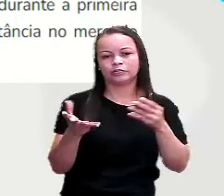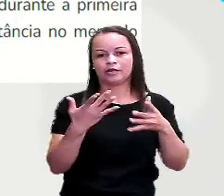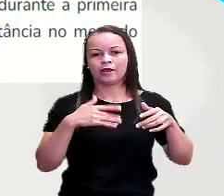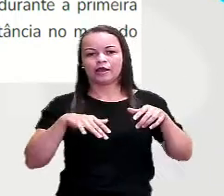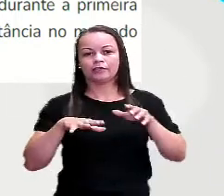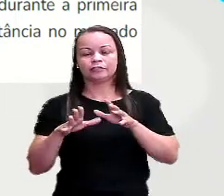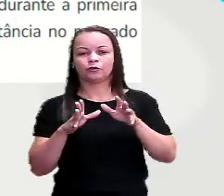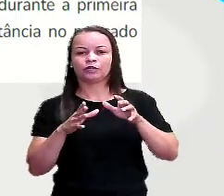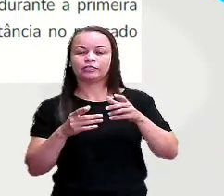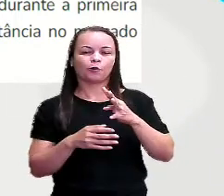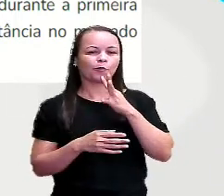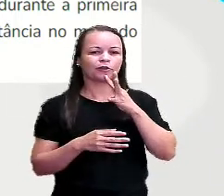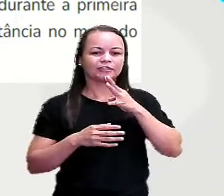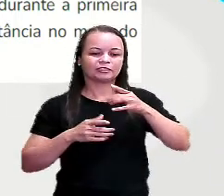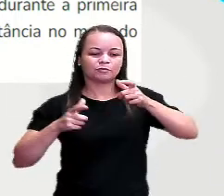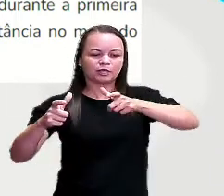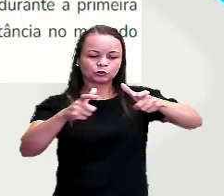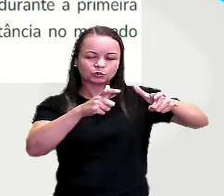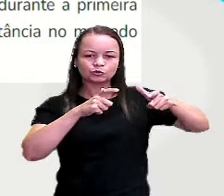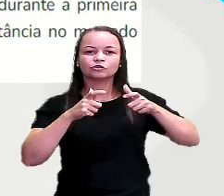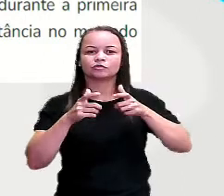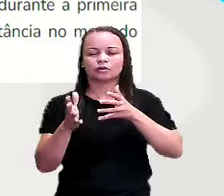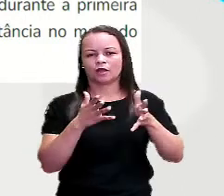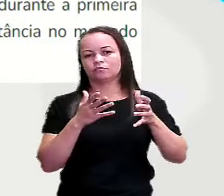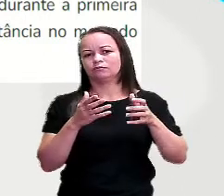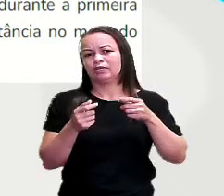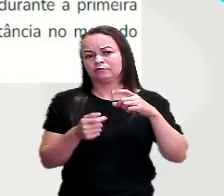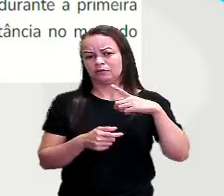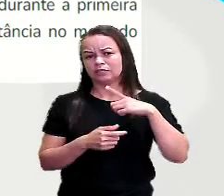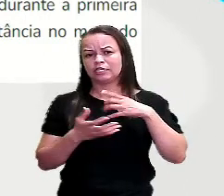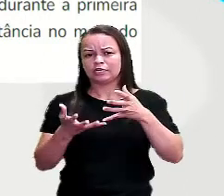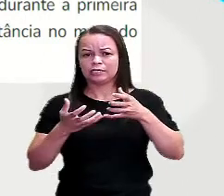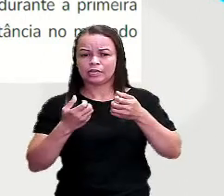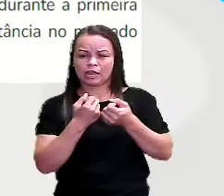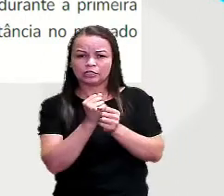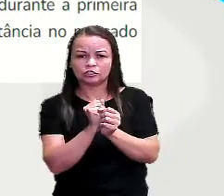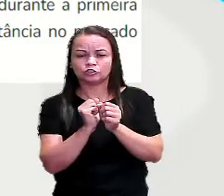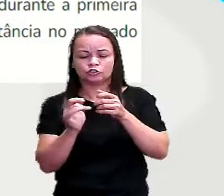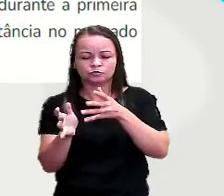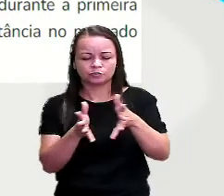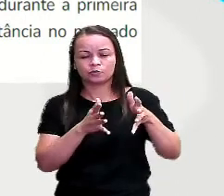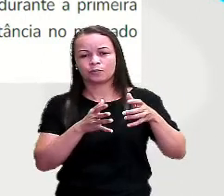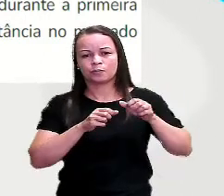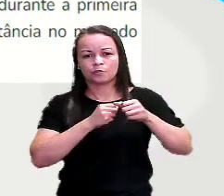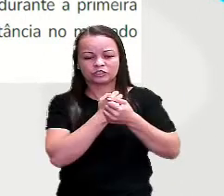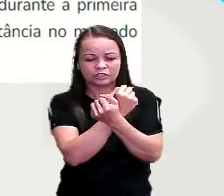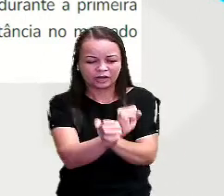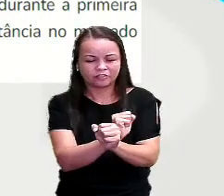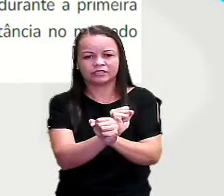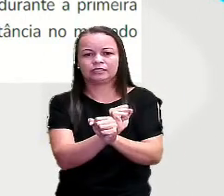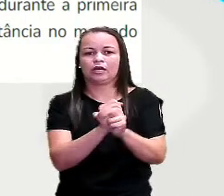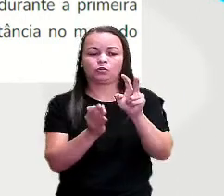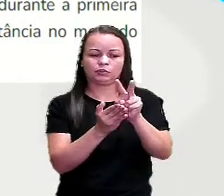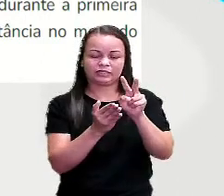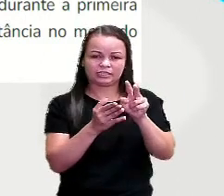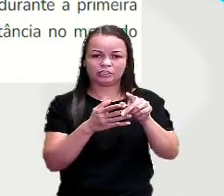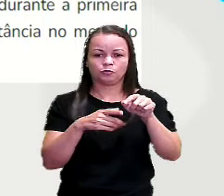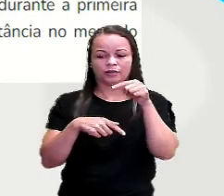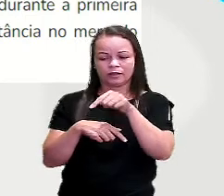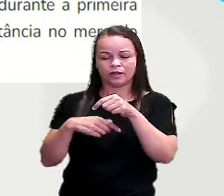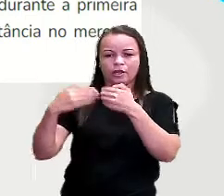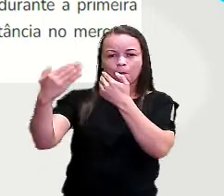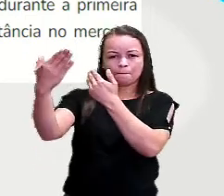território. Então é isso, gente. Eles queriam escravizar, eles queriam explorar os índios para que os índios derrubassem as árvores e eles conseguissem